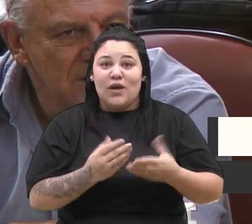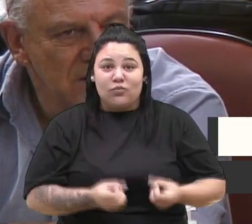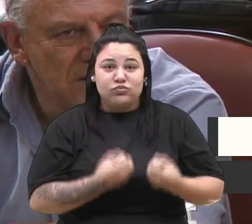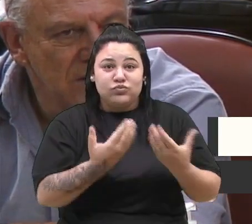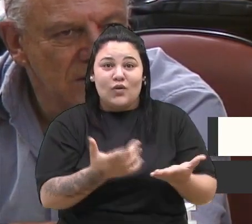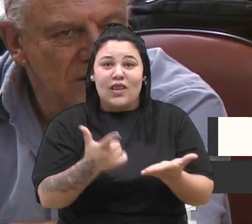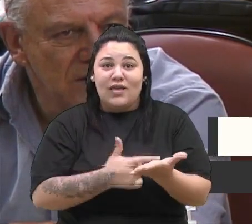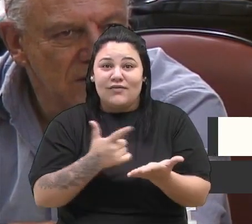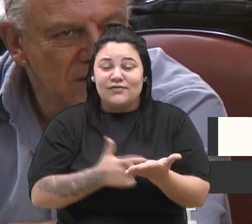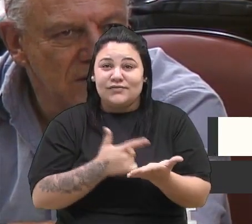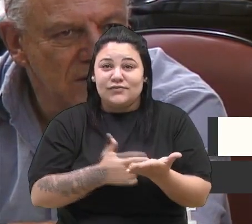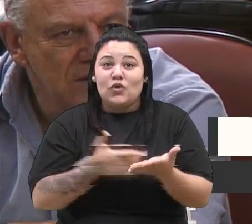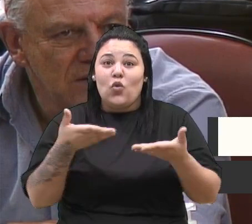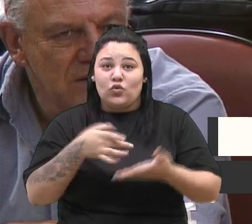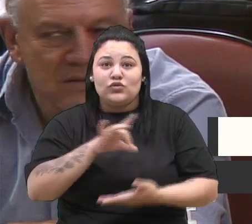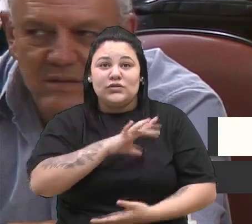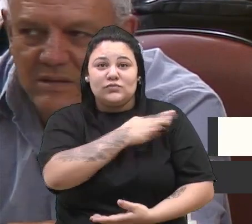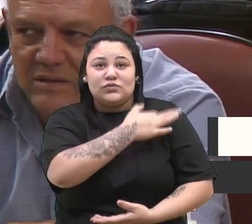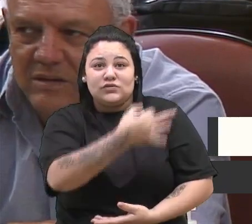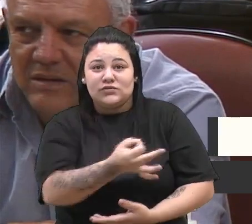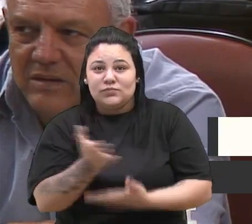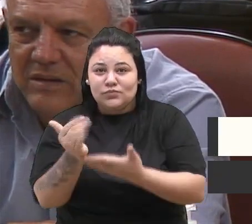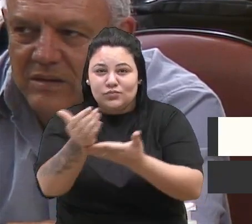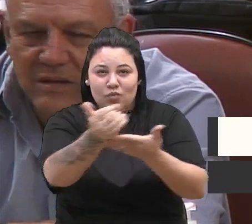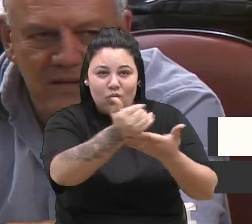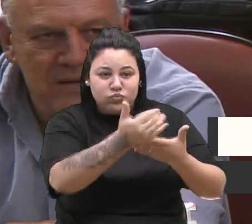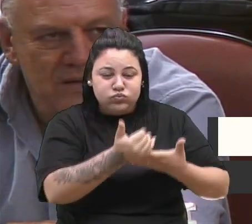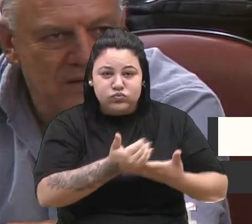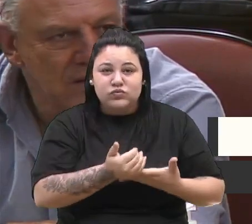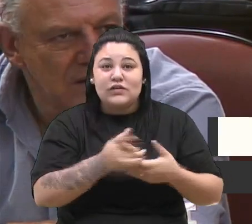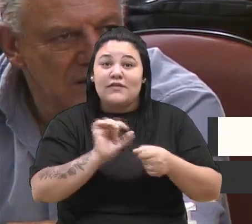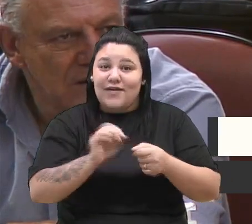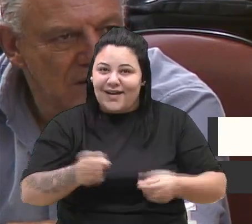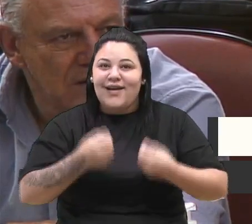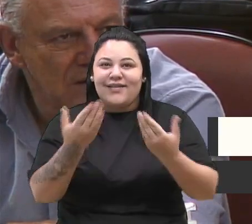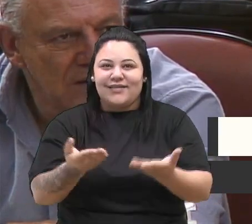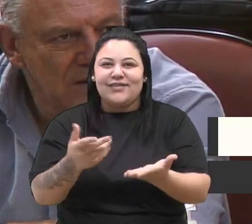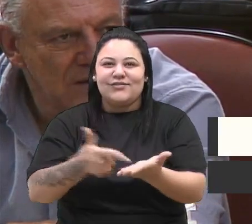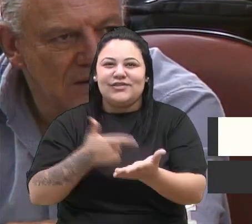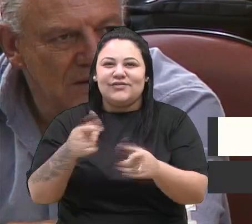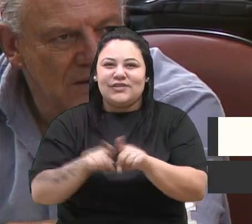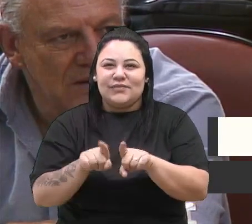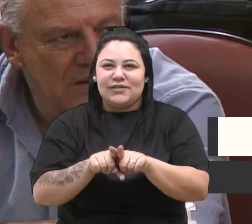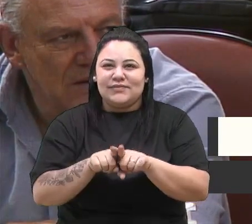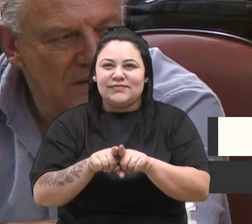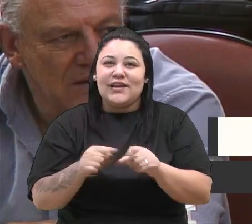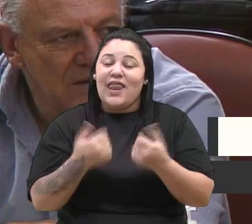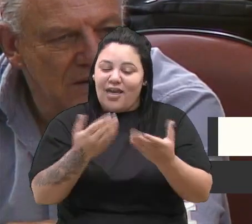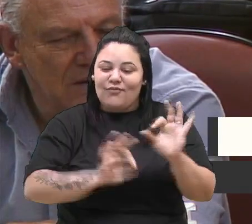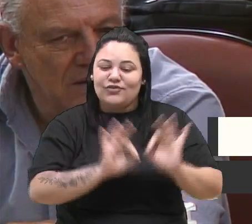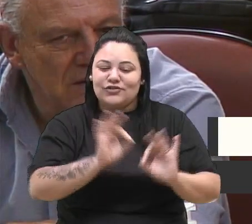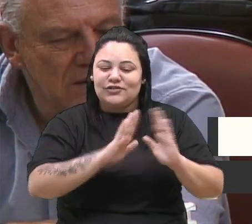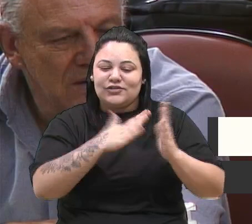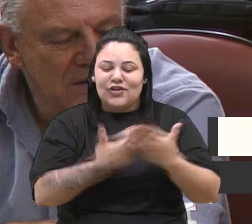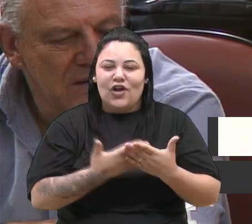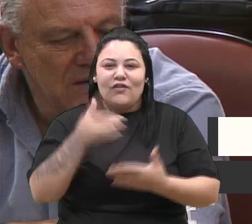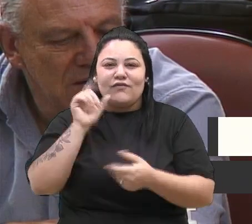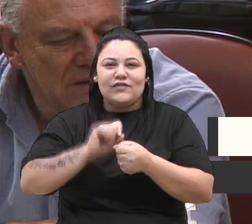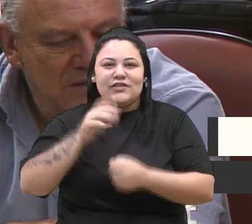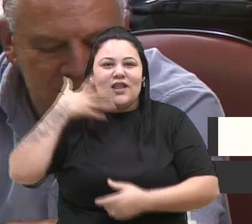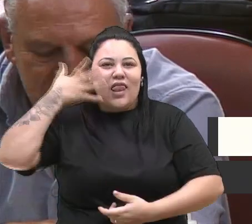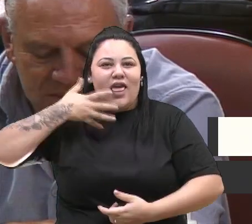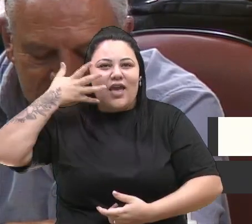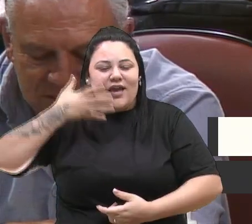Hoje conta com voluntários que buscam doações e fazem entregas. Leva o projeto para as escolas, fazendo palestras de conscientização da